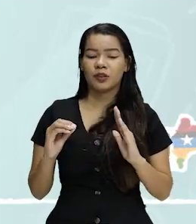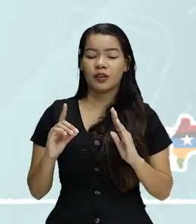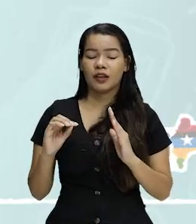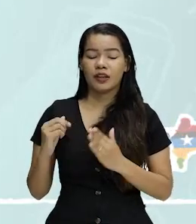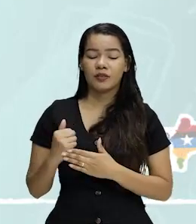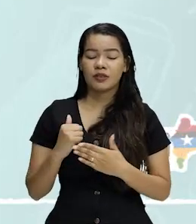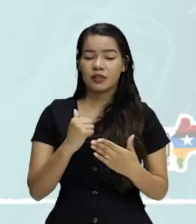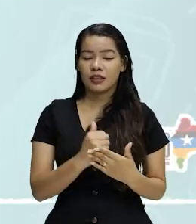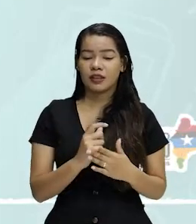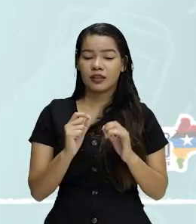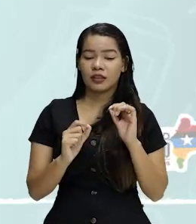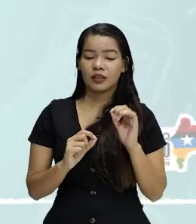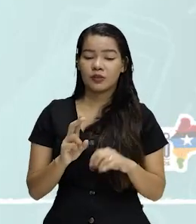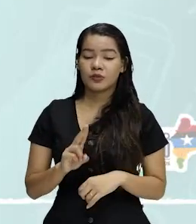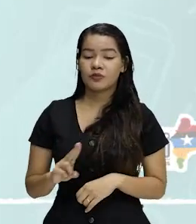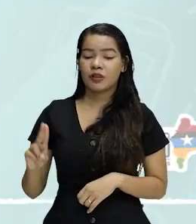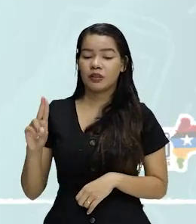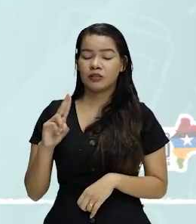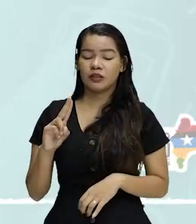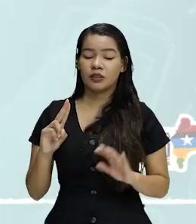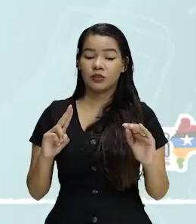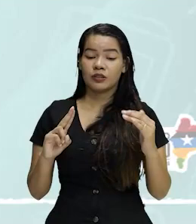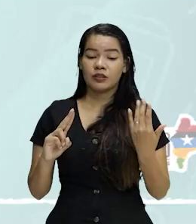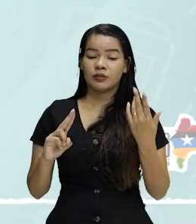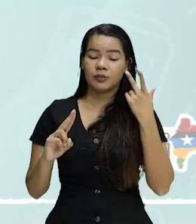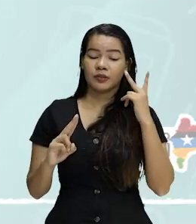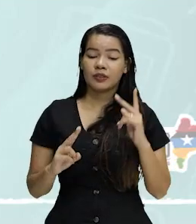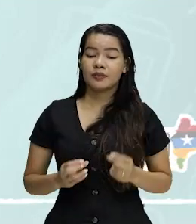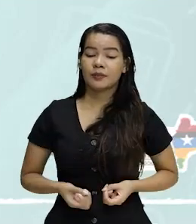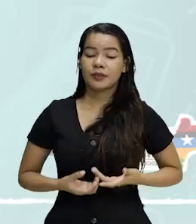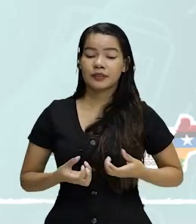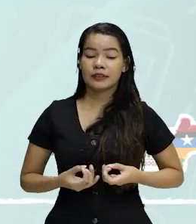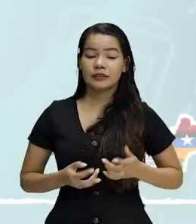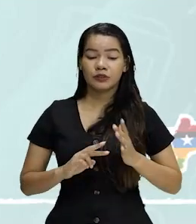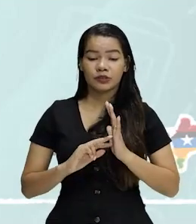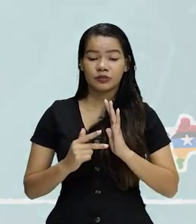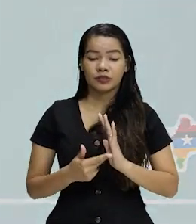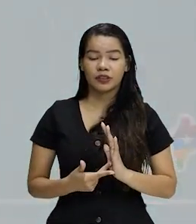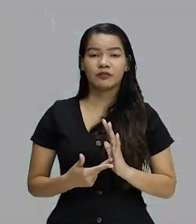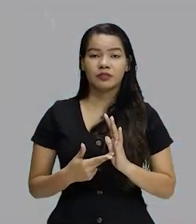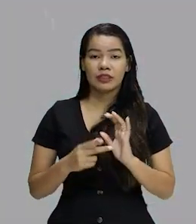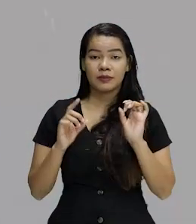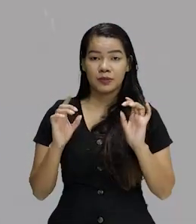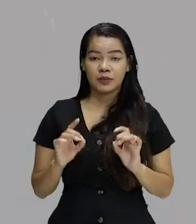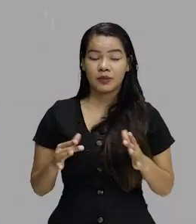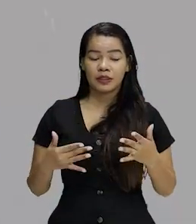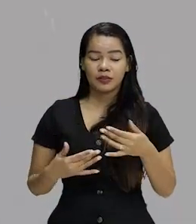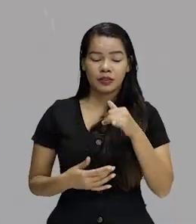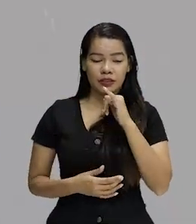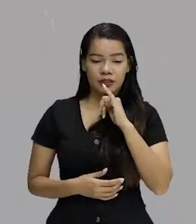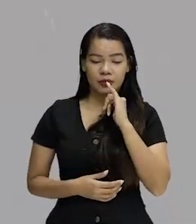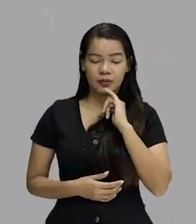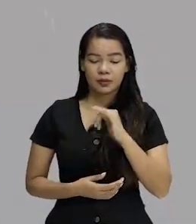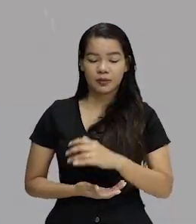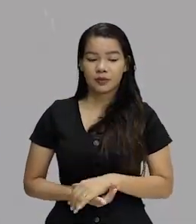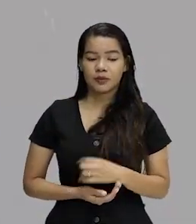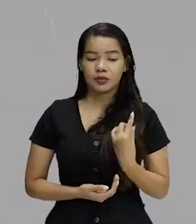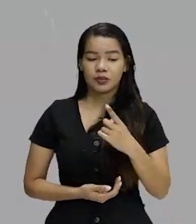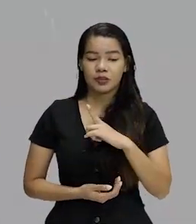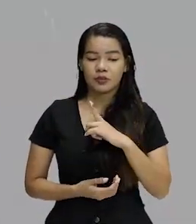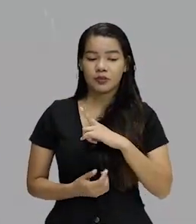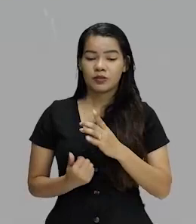auxiliares utilizados em certas situações para expressar um sentido específico. Então, nós temos, por exemplo, verbos auxiliares que